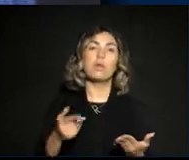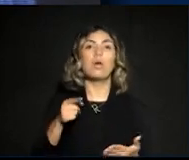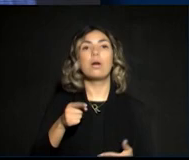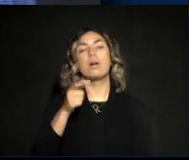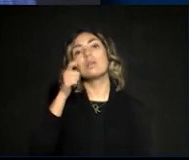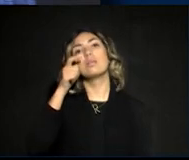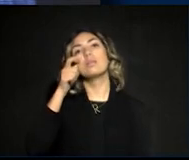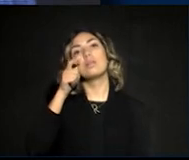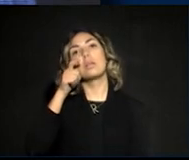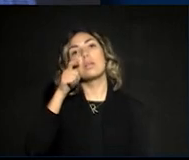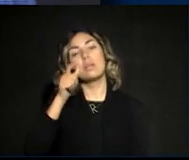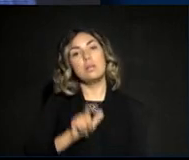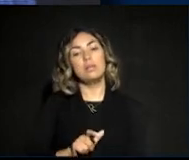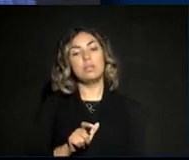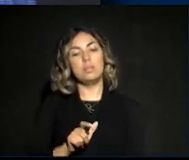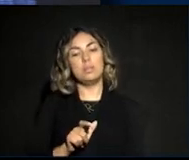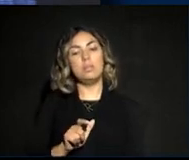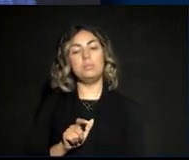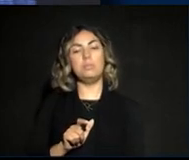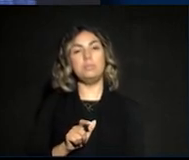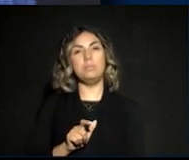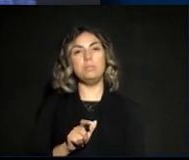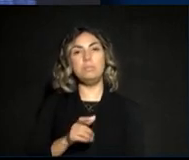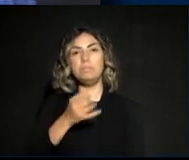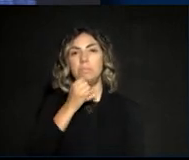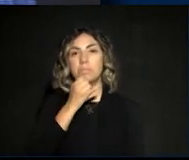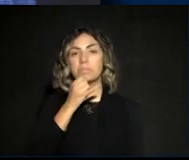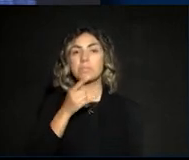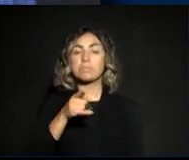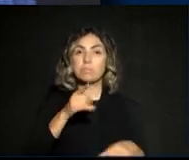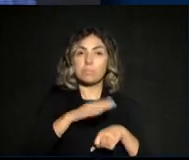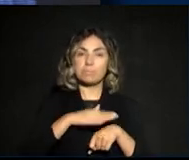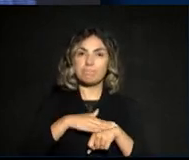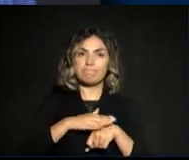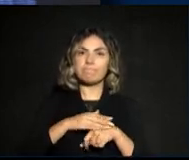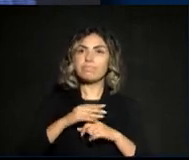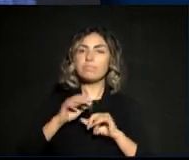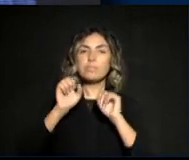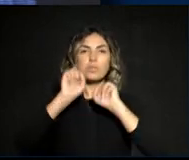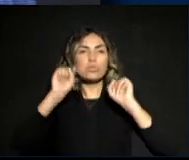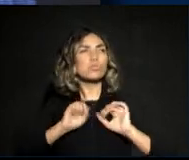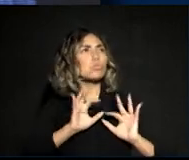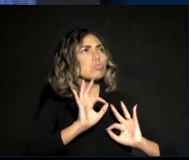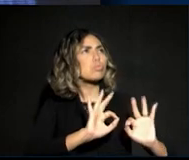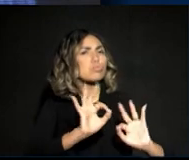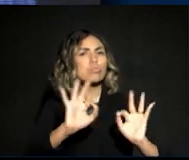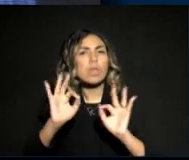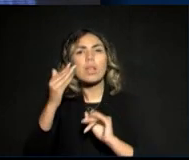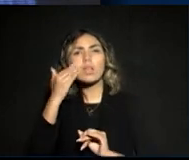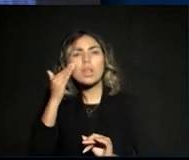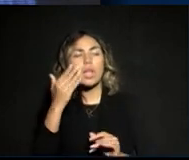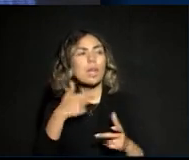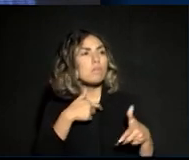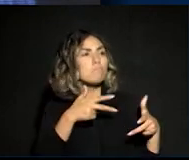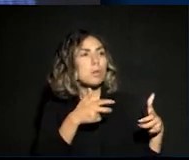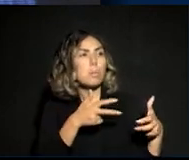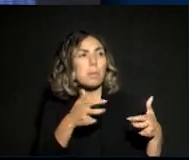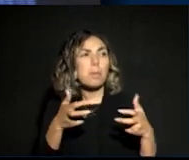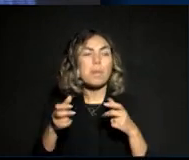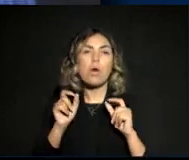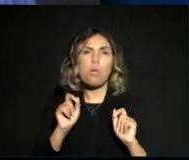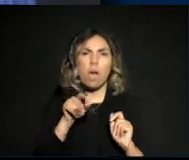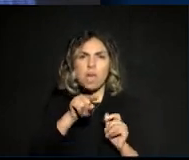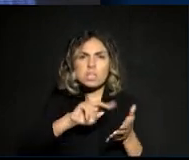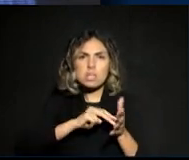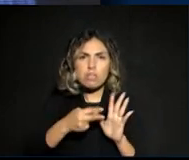interessante a quando você faz infraestrutura você percebe né muito rápido que a